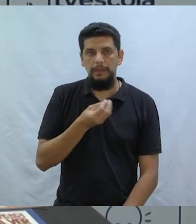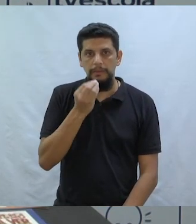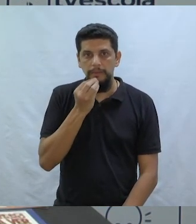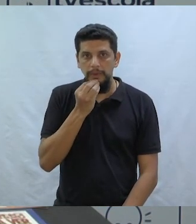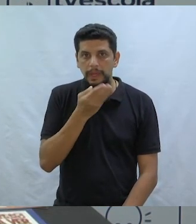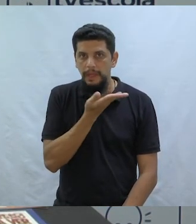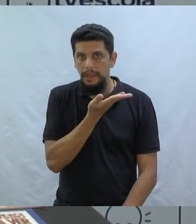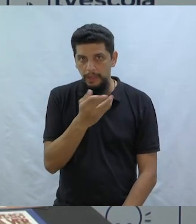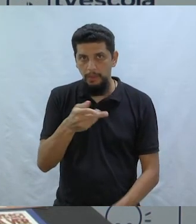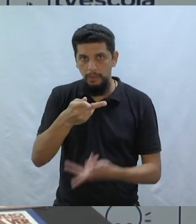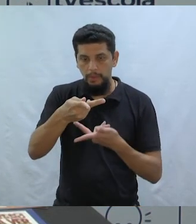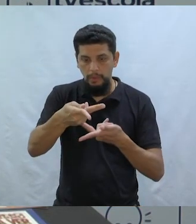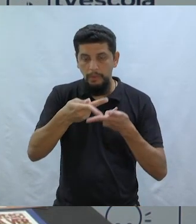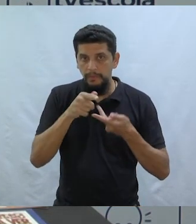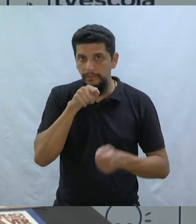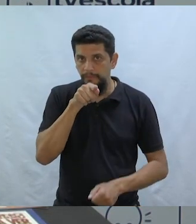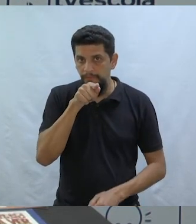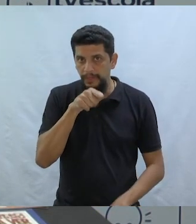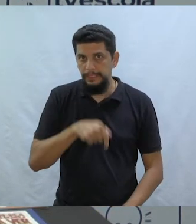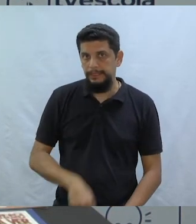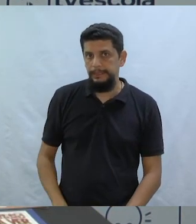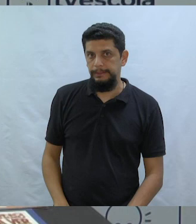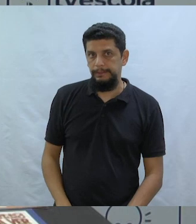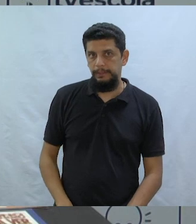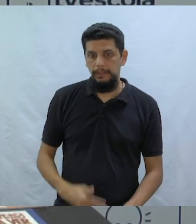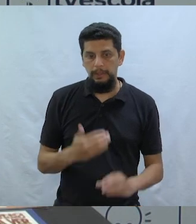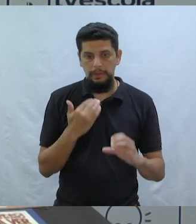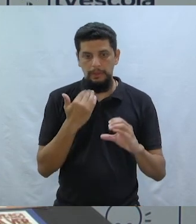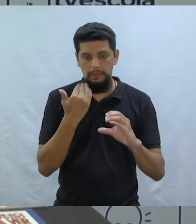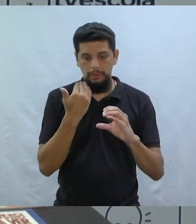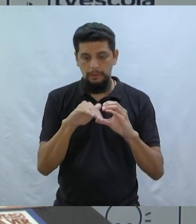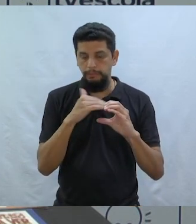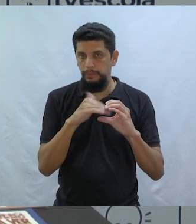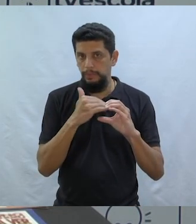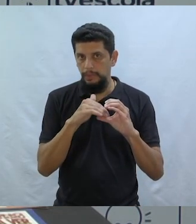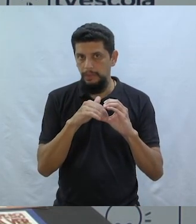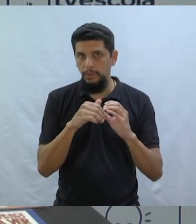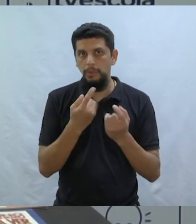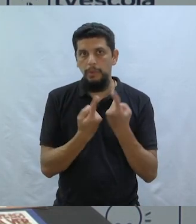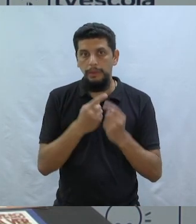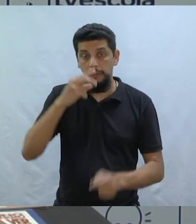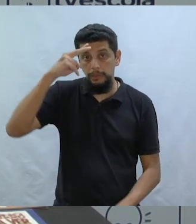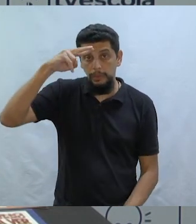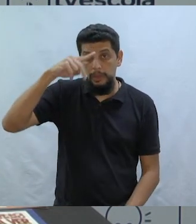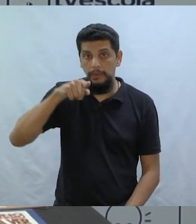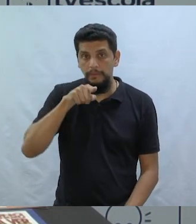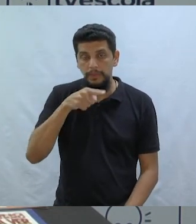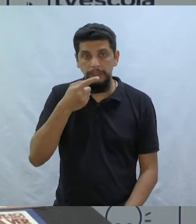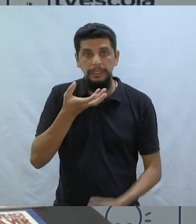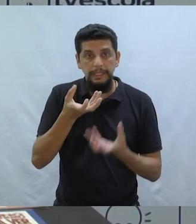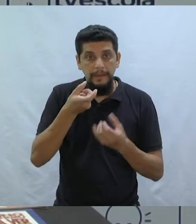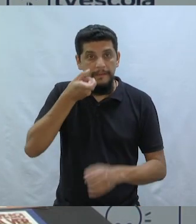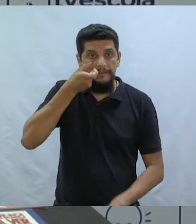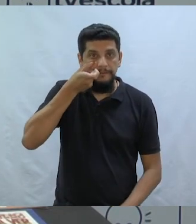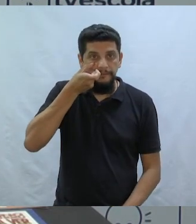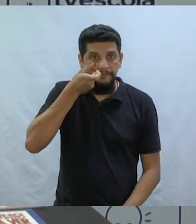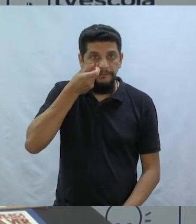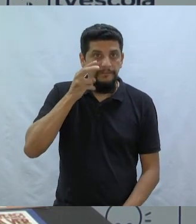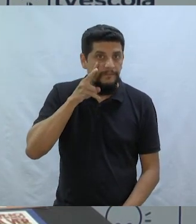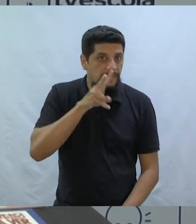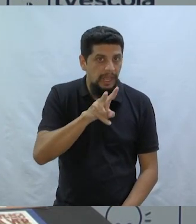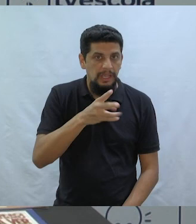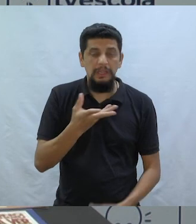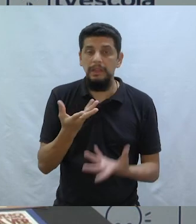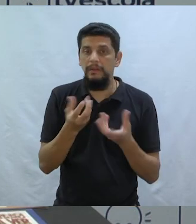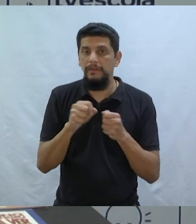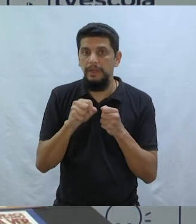chance Convido você aí a enviar quais histórias você gostaria de ouvir aí que